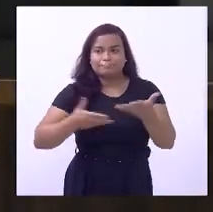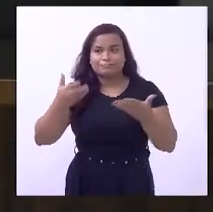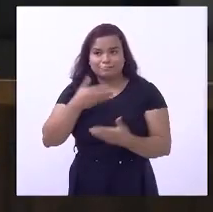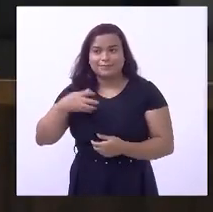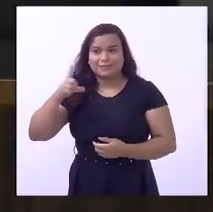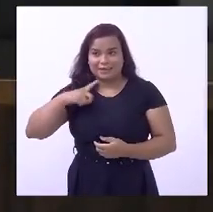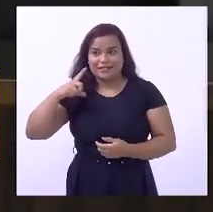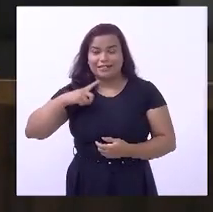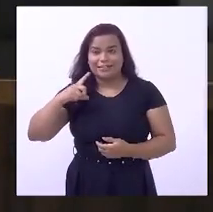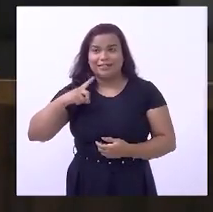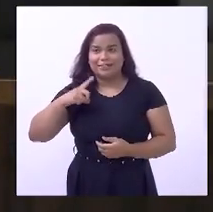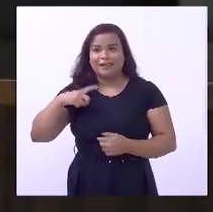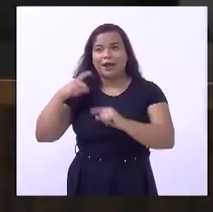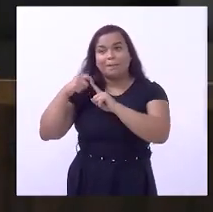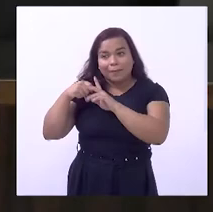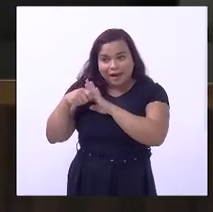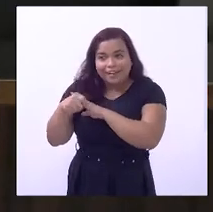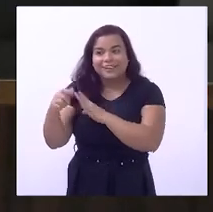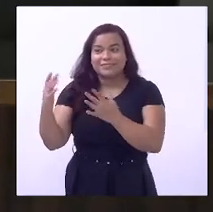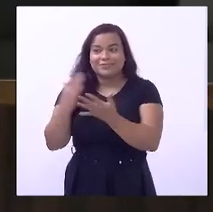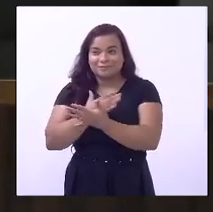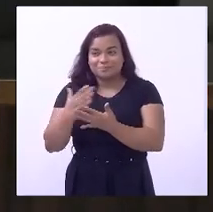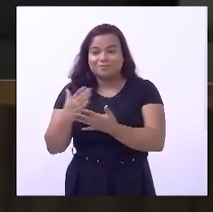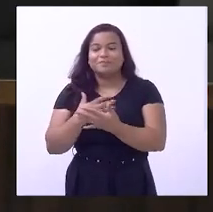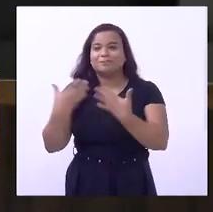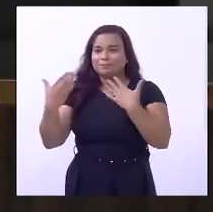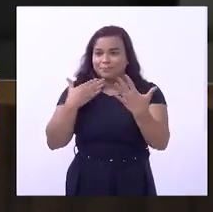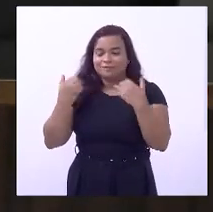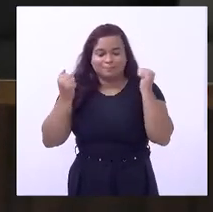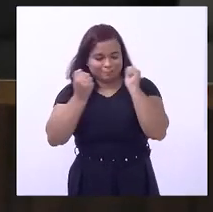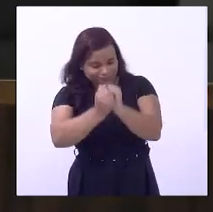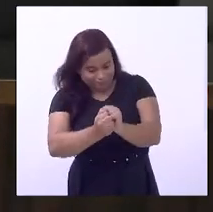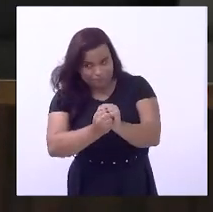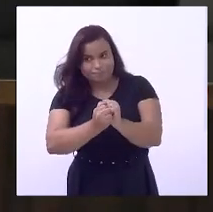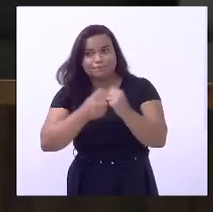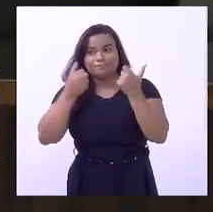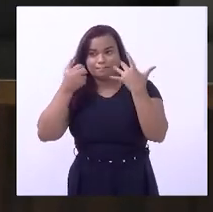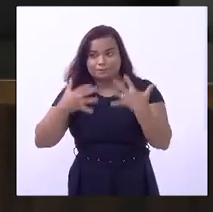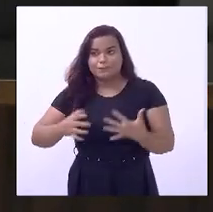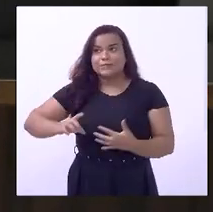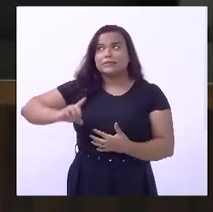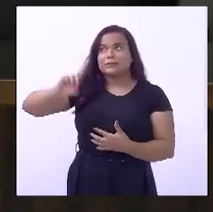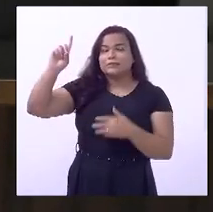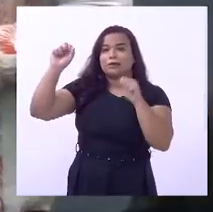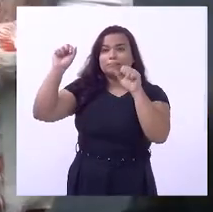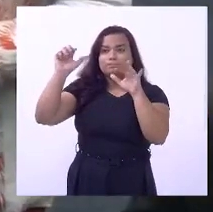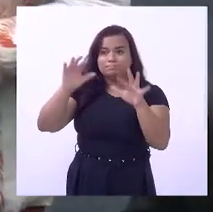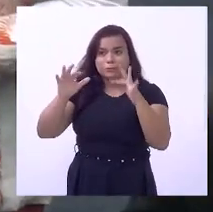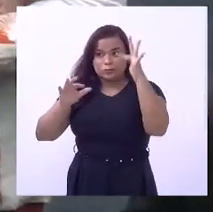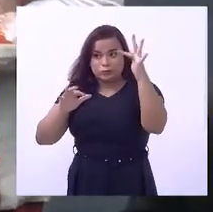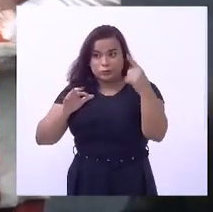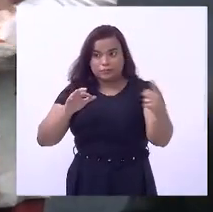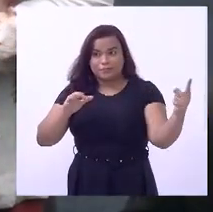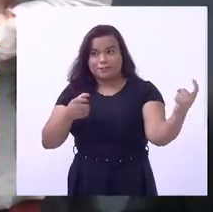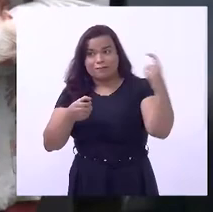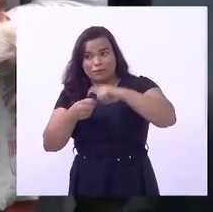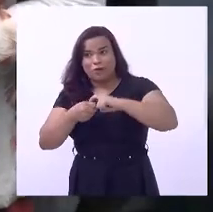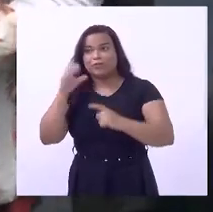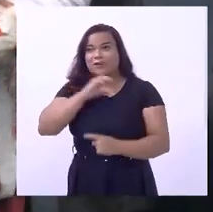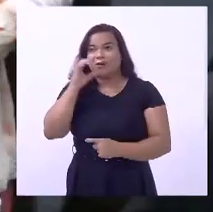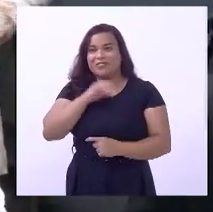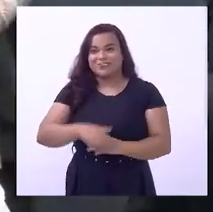nesses meses, dizer que queiram Deus que vocês possam voltar o mais breve possível,